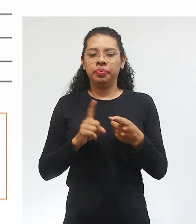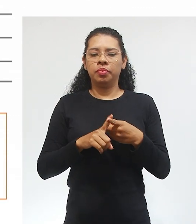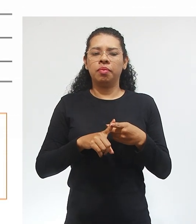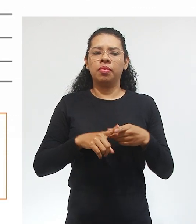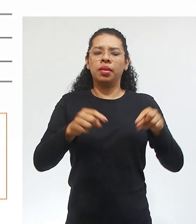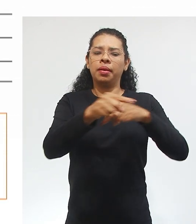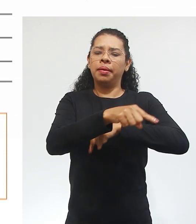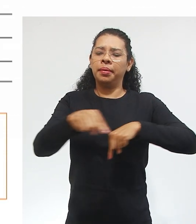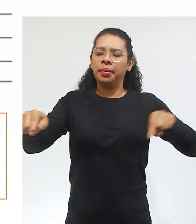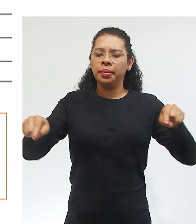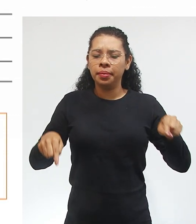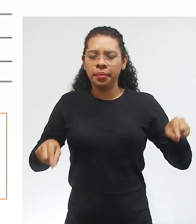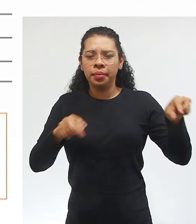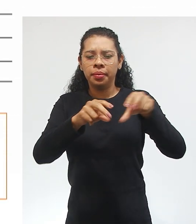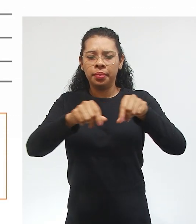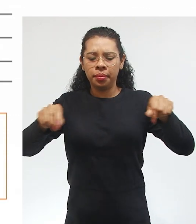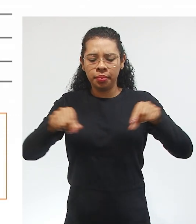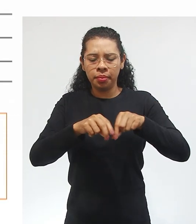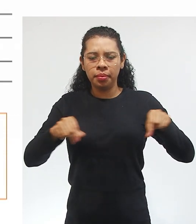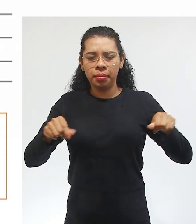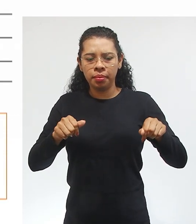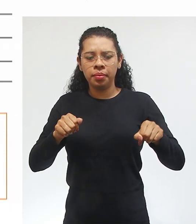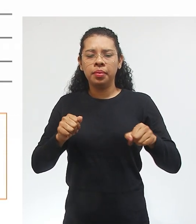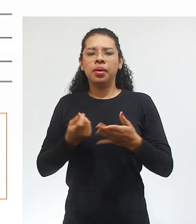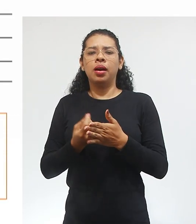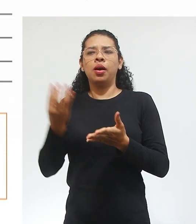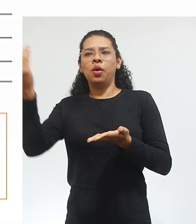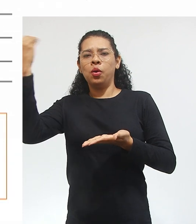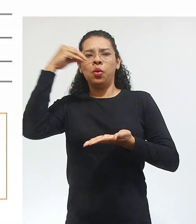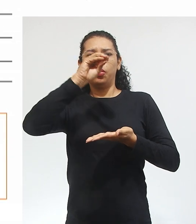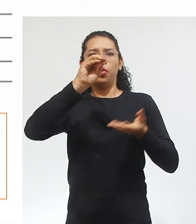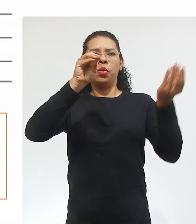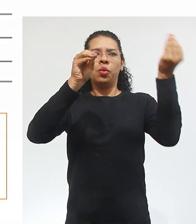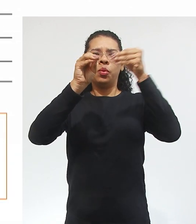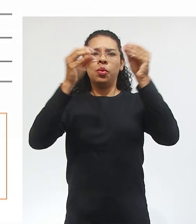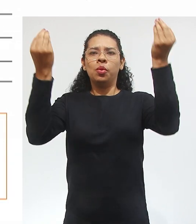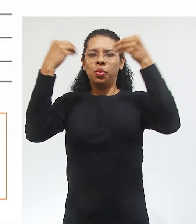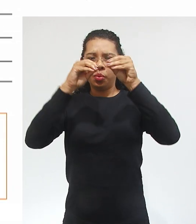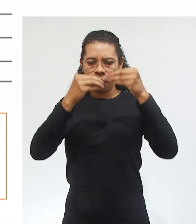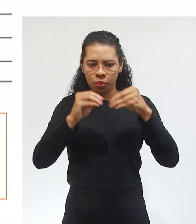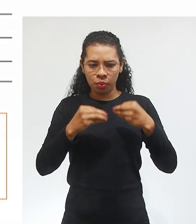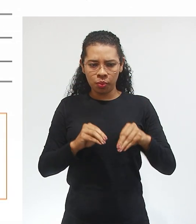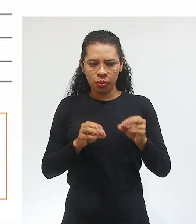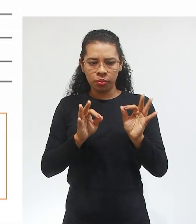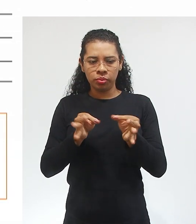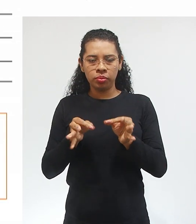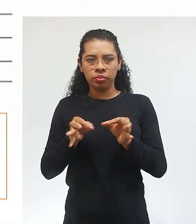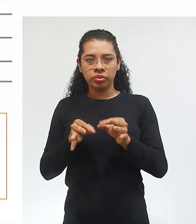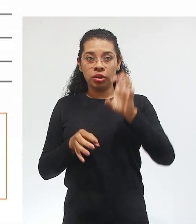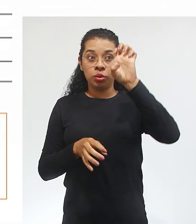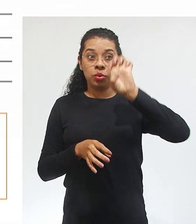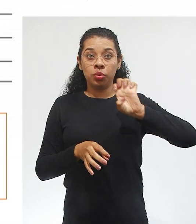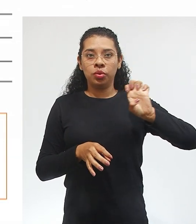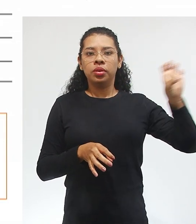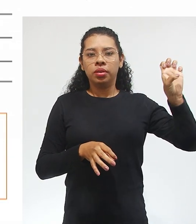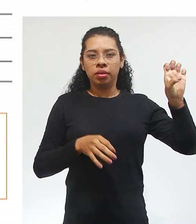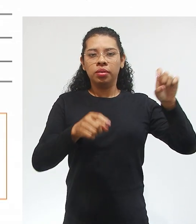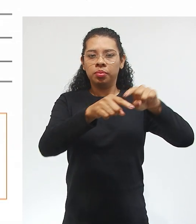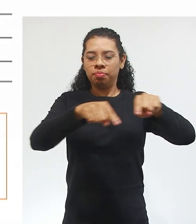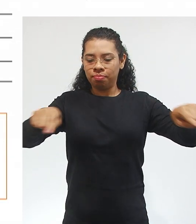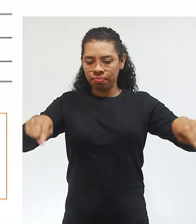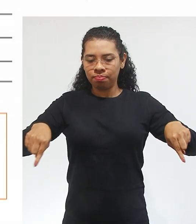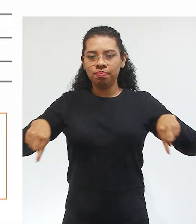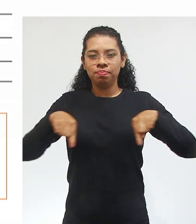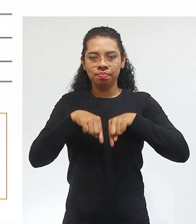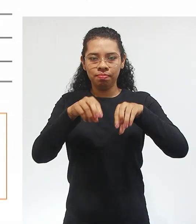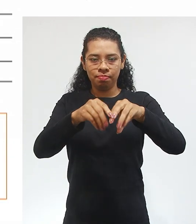Aí fui lá e fiz o lançamento aqui do meu terreno. Tá vendo?